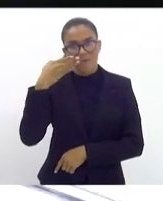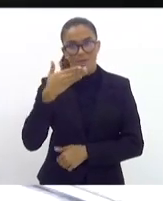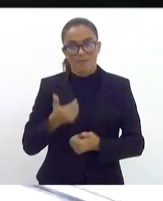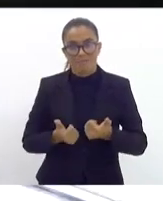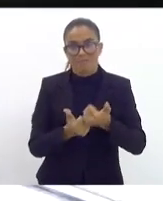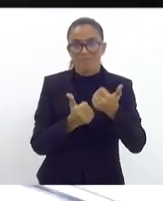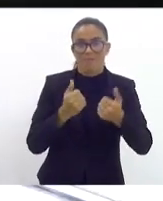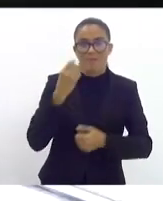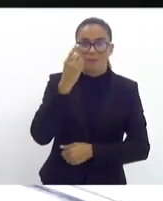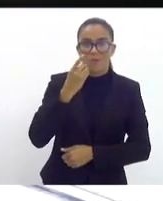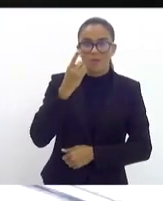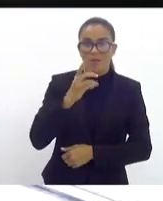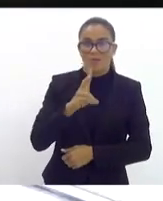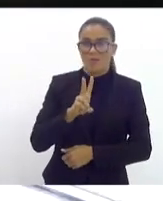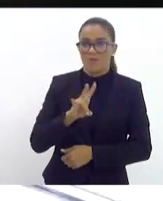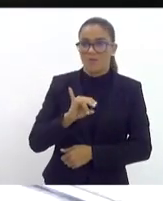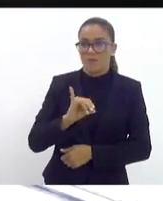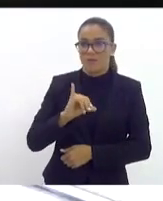Vinícius